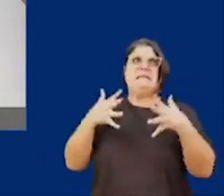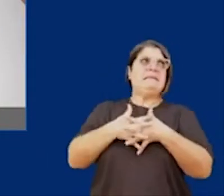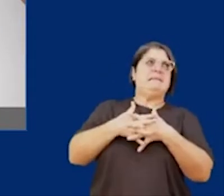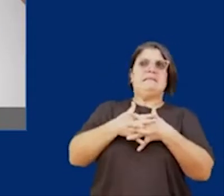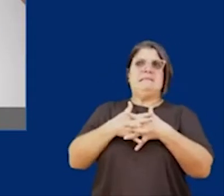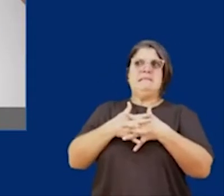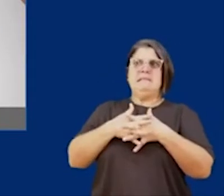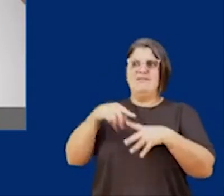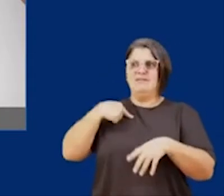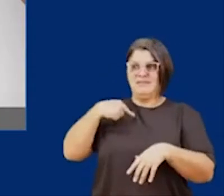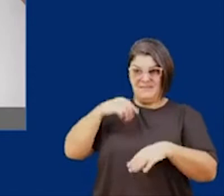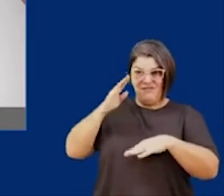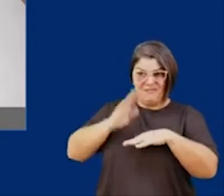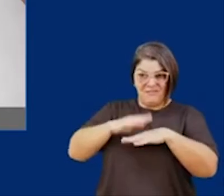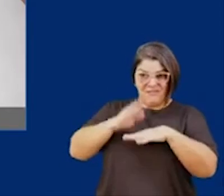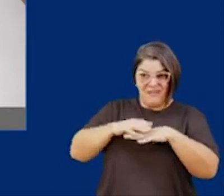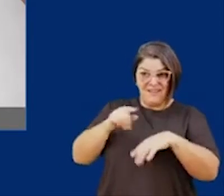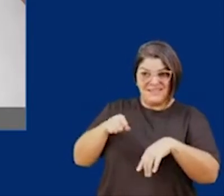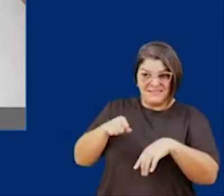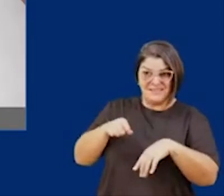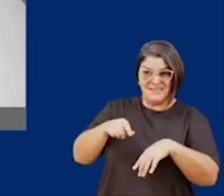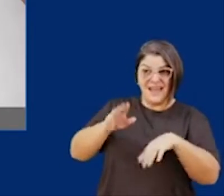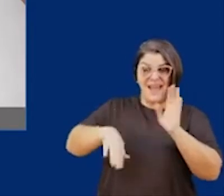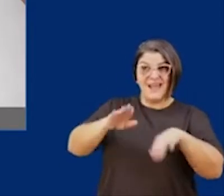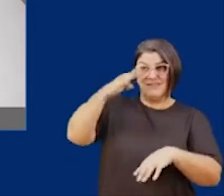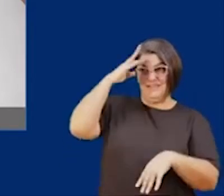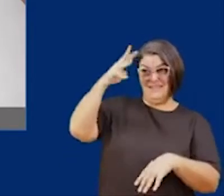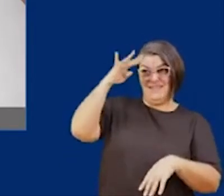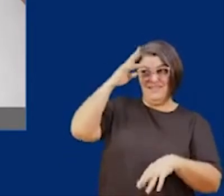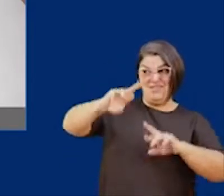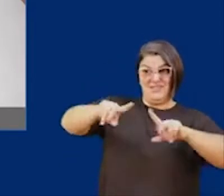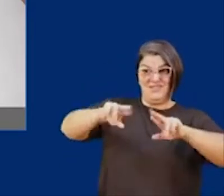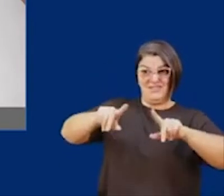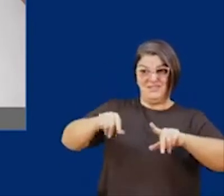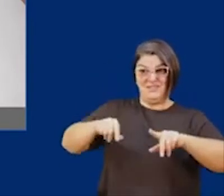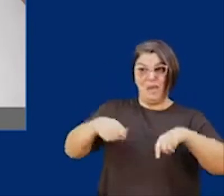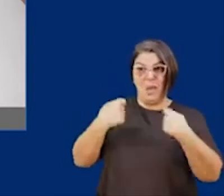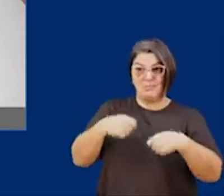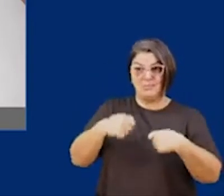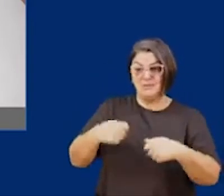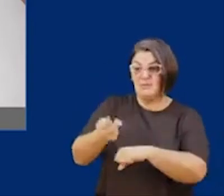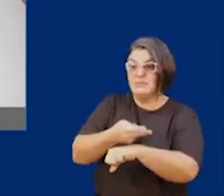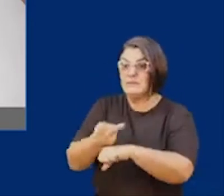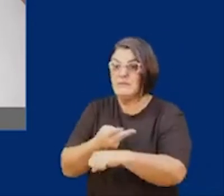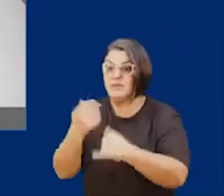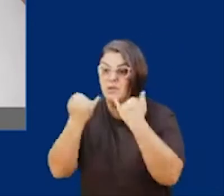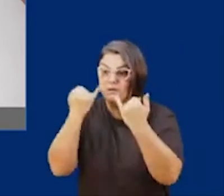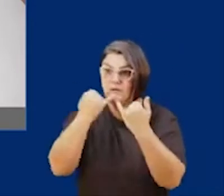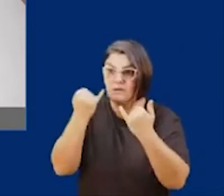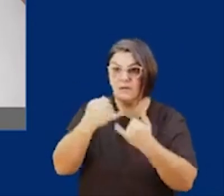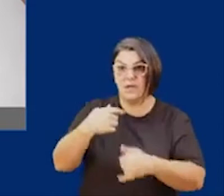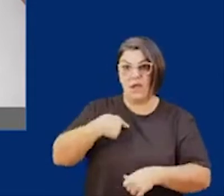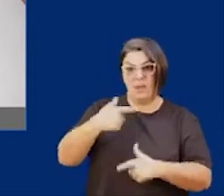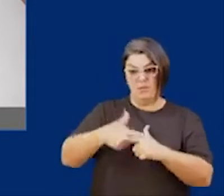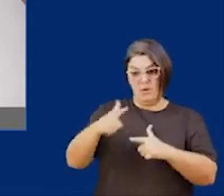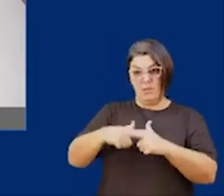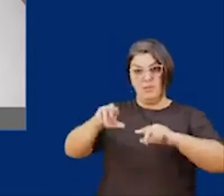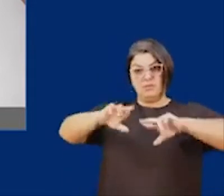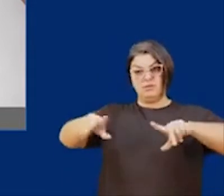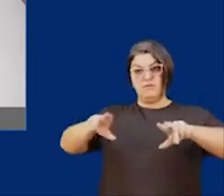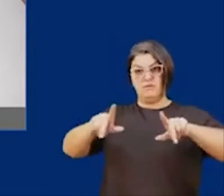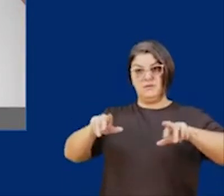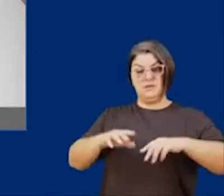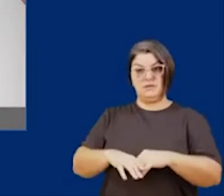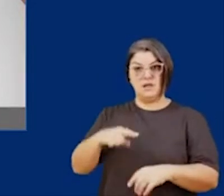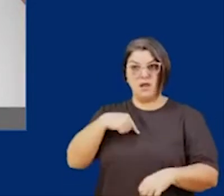diferente da teoria. A teoria me ajudou a ir correr atrás de informação, porque eu estava passando por uma situação diferente, né, tanto é que se eu fosse